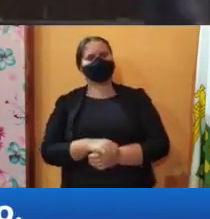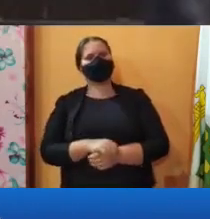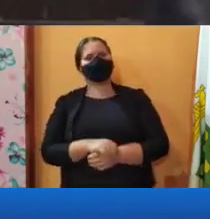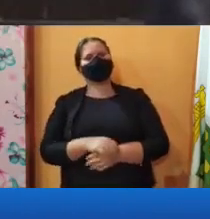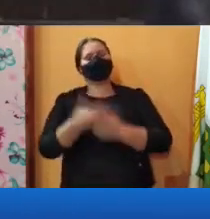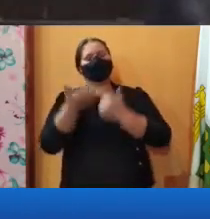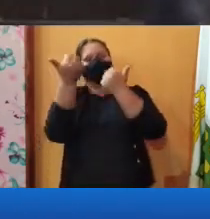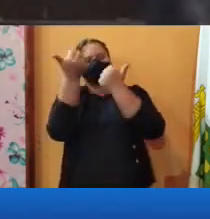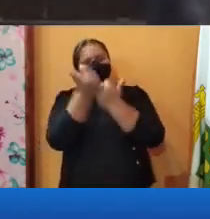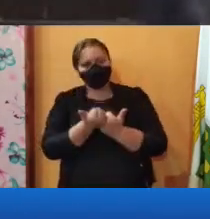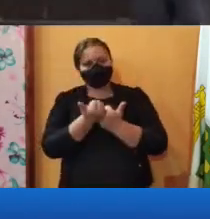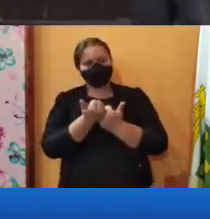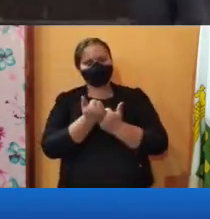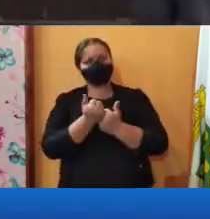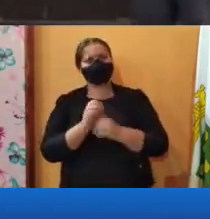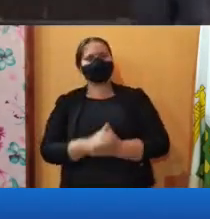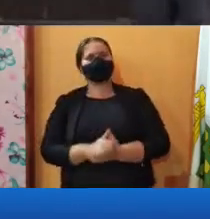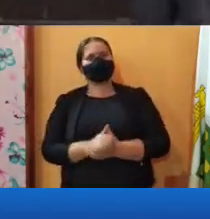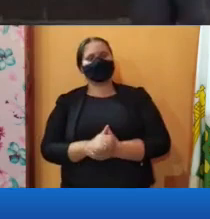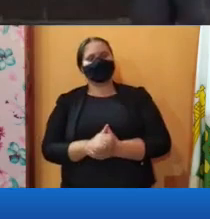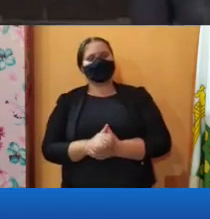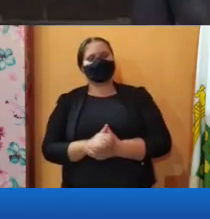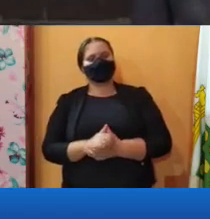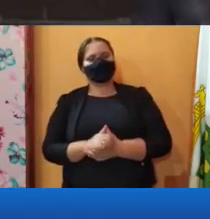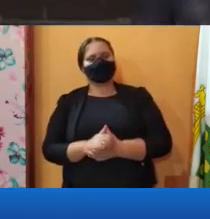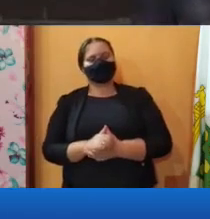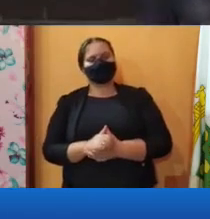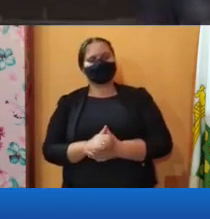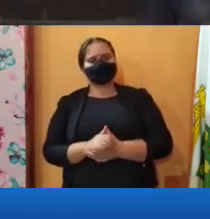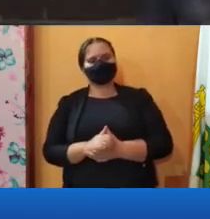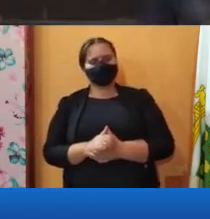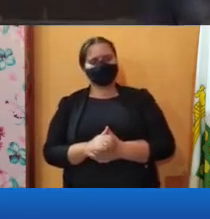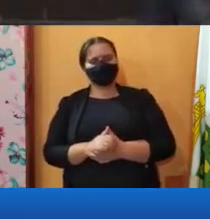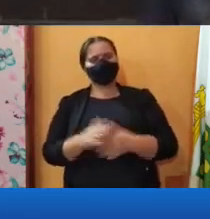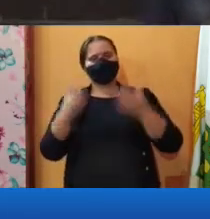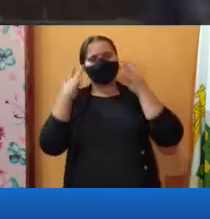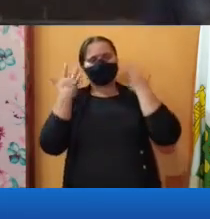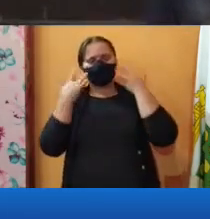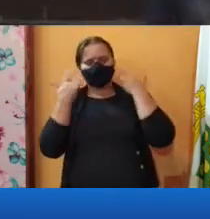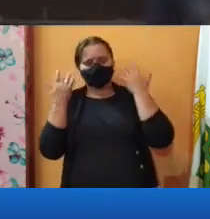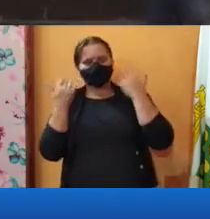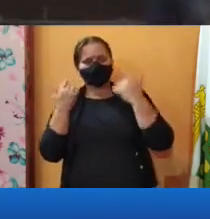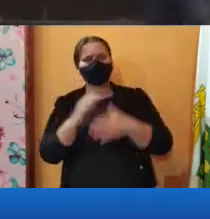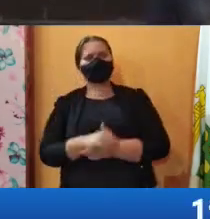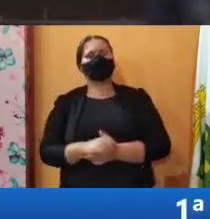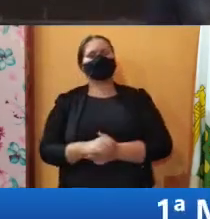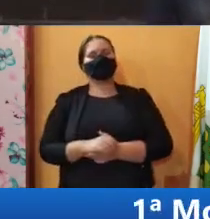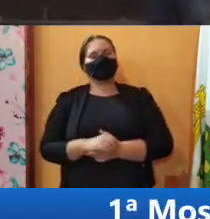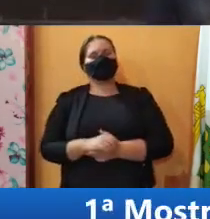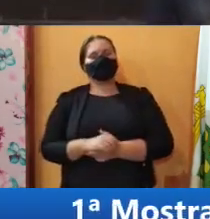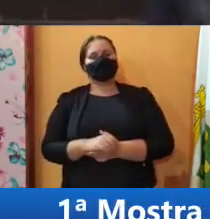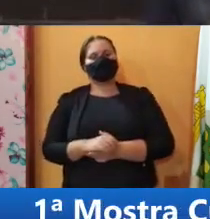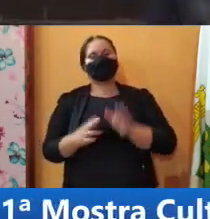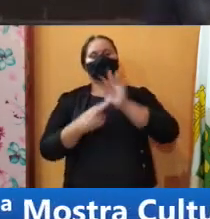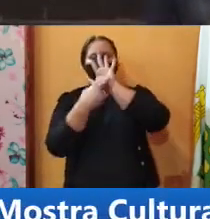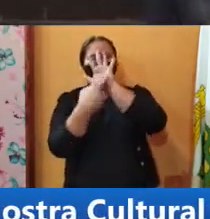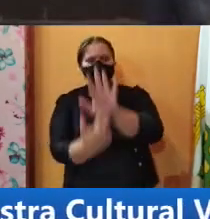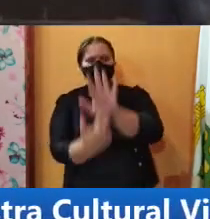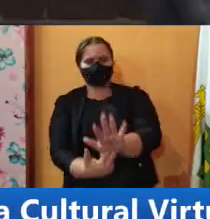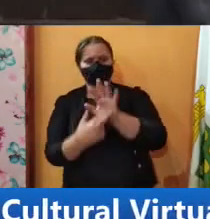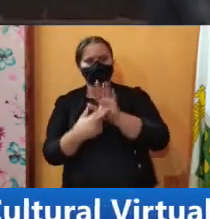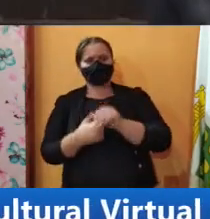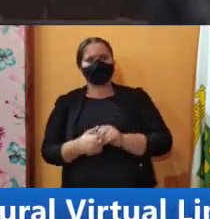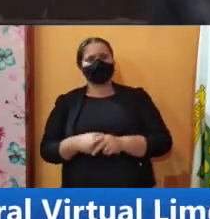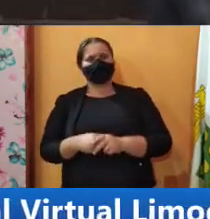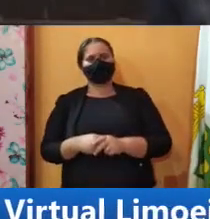elenco do espetáculo A Princesa e o Rio da Capivaras para agradecer por essa oportunidade de mostrar